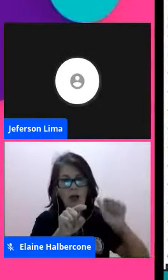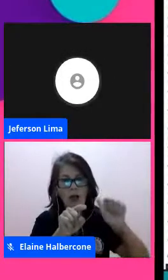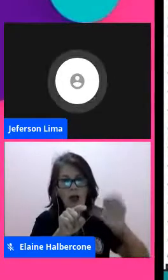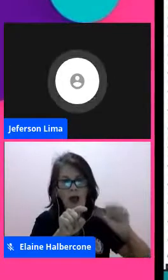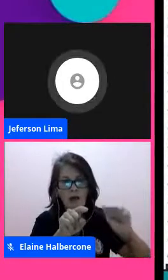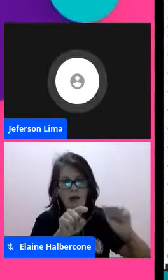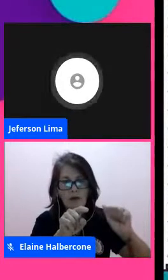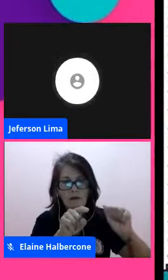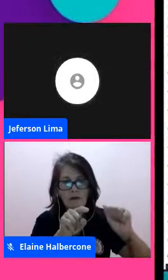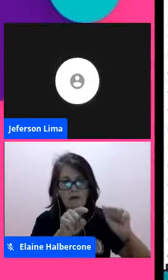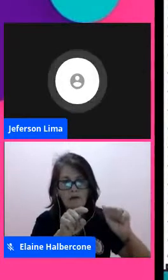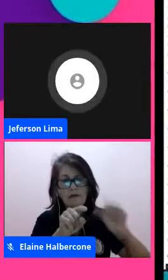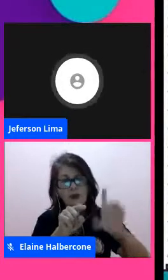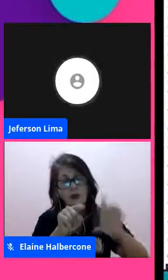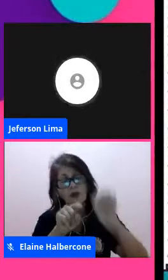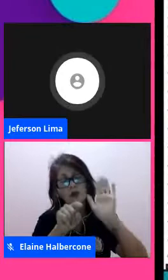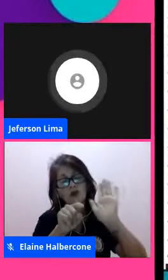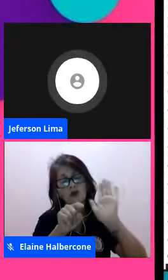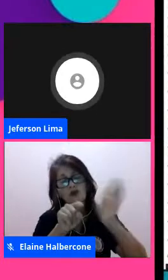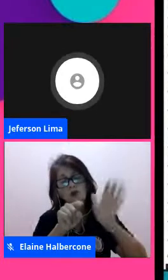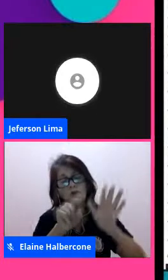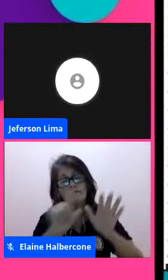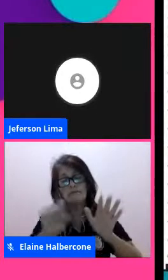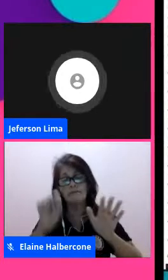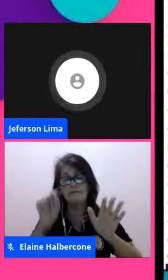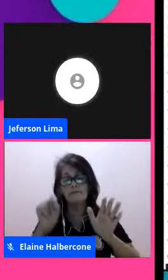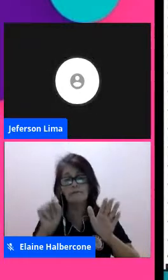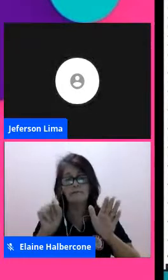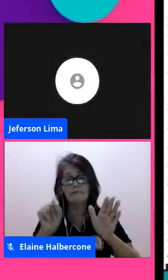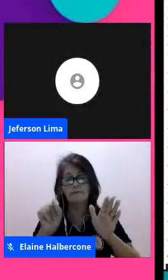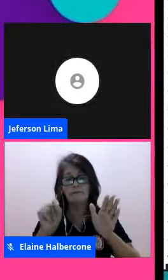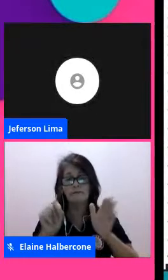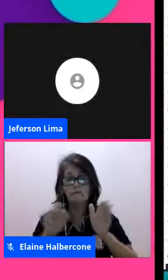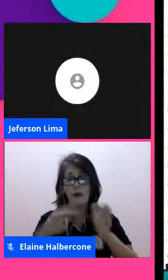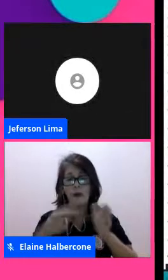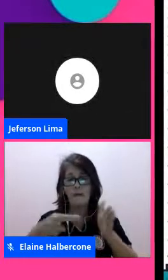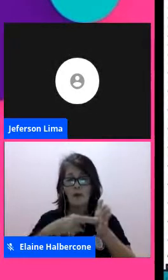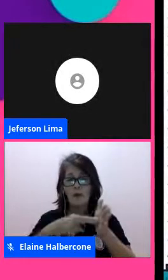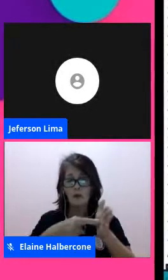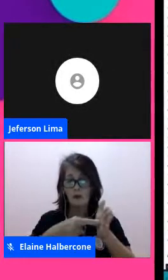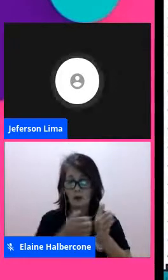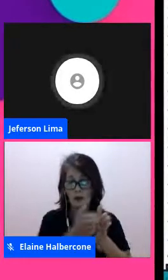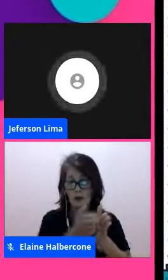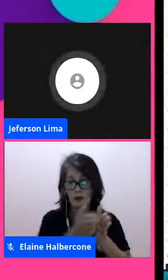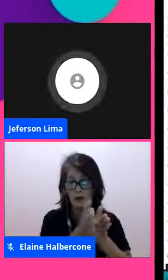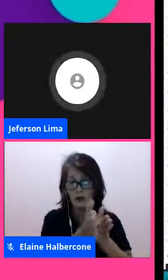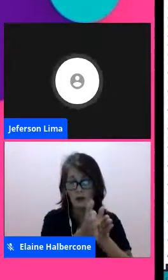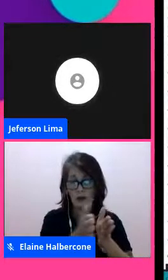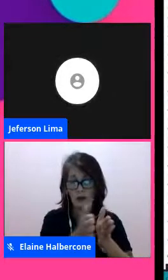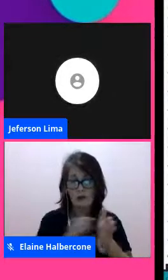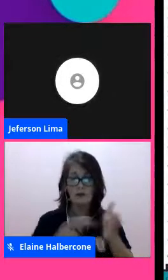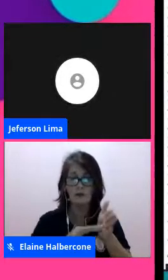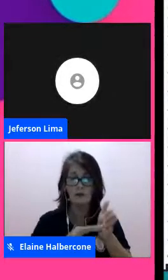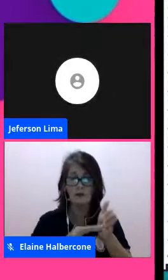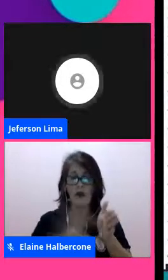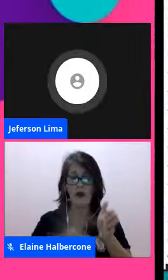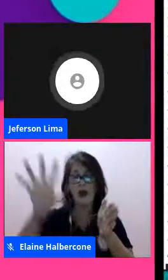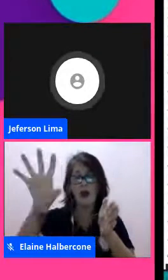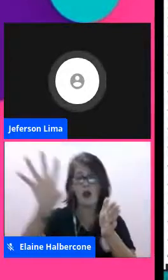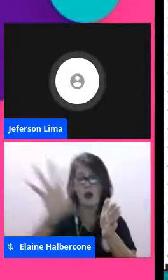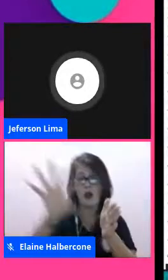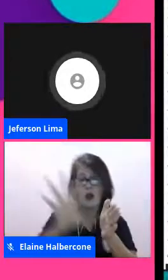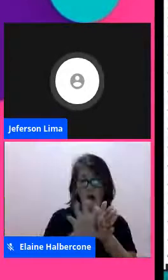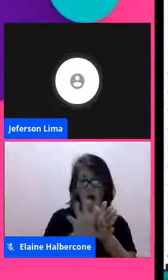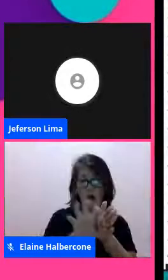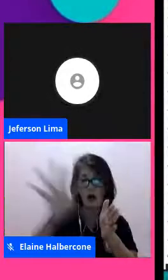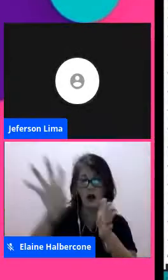Escolhido a placa, escolhido a porta, eu posso clicar em carregar, vai passar